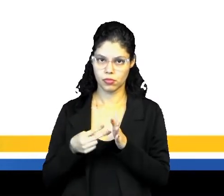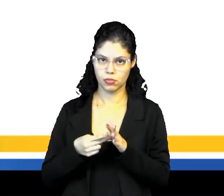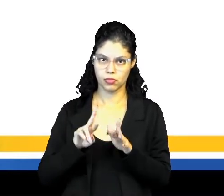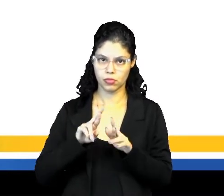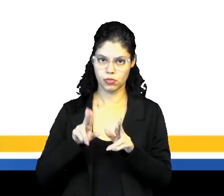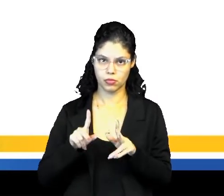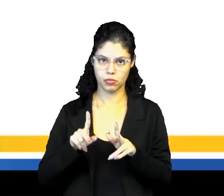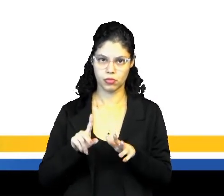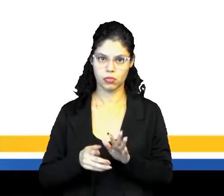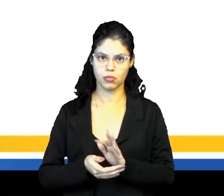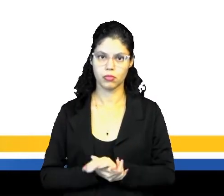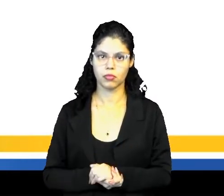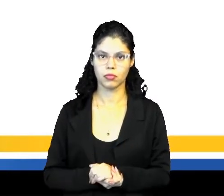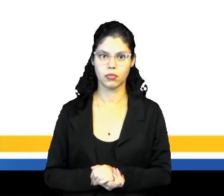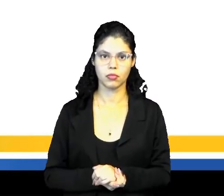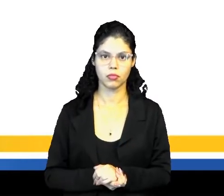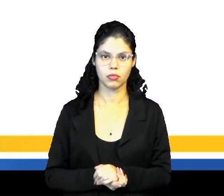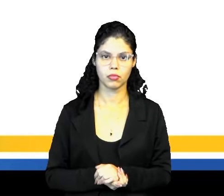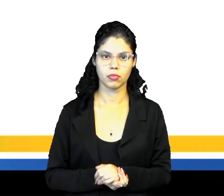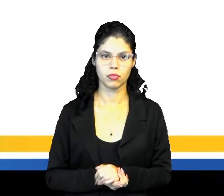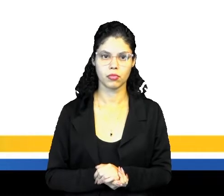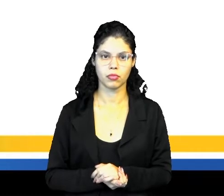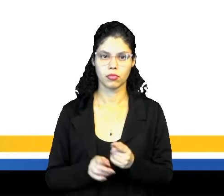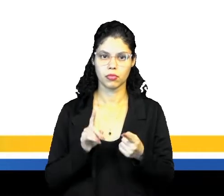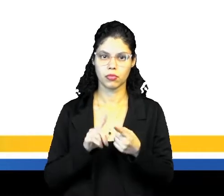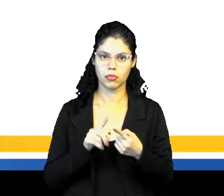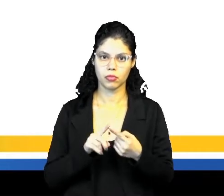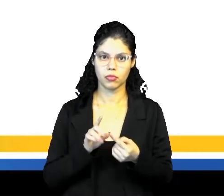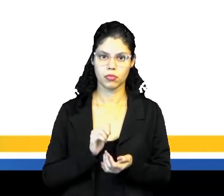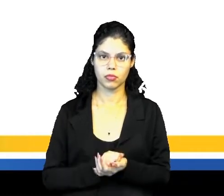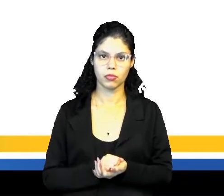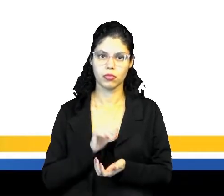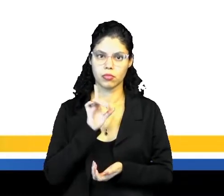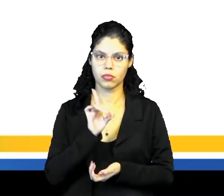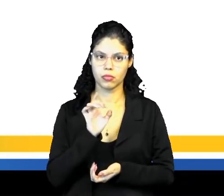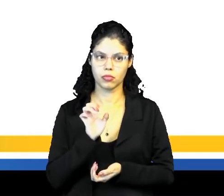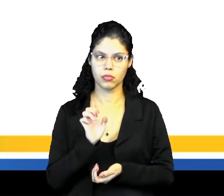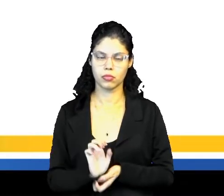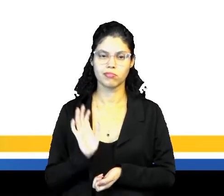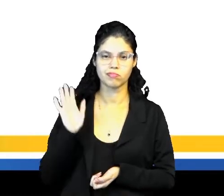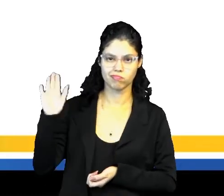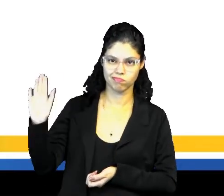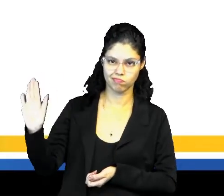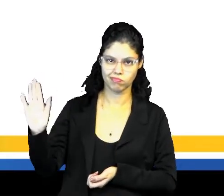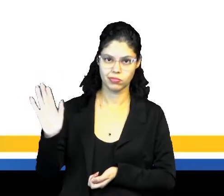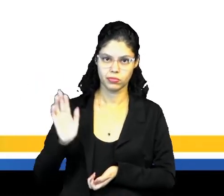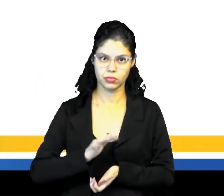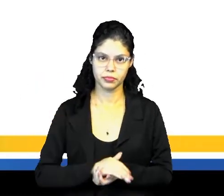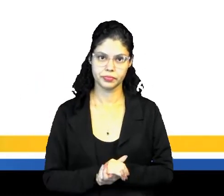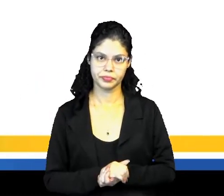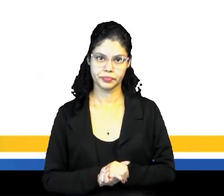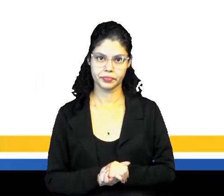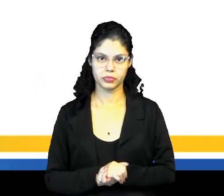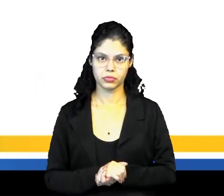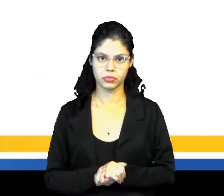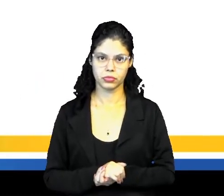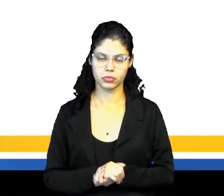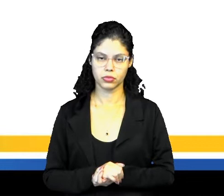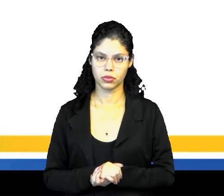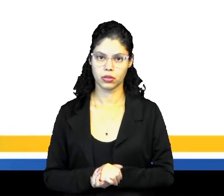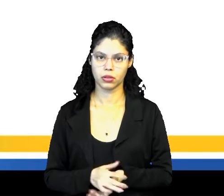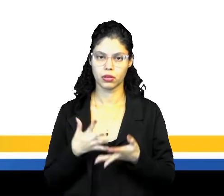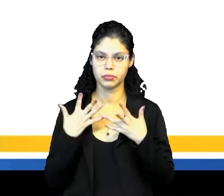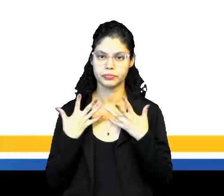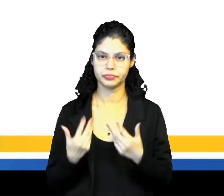significado completamente diferente. Nós temos ali o primeiro exemplo, give up, que significa desistir. Give